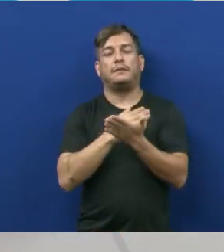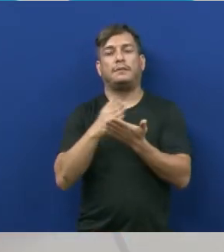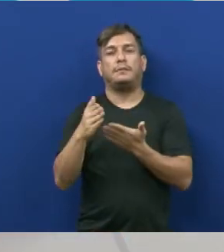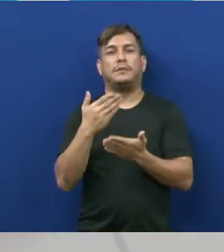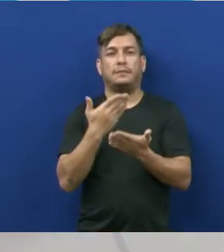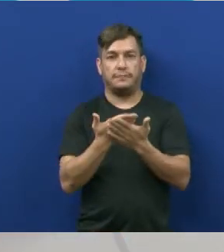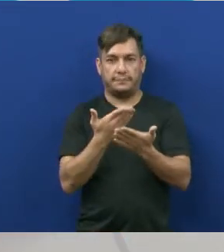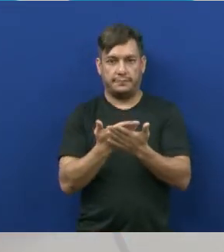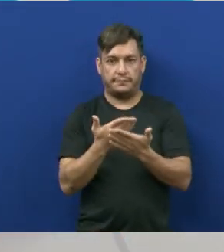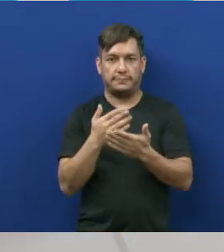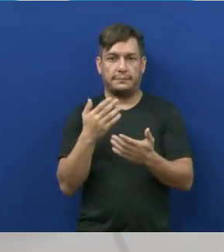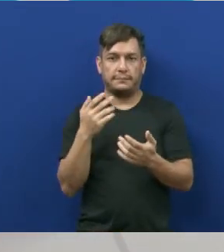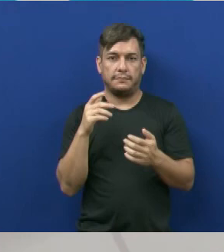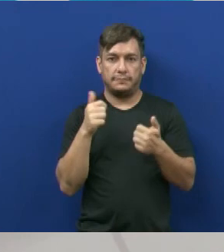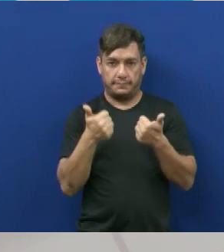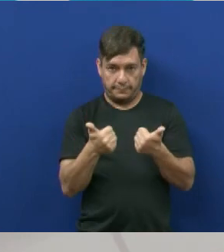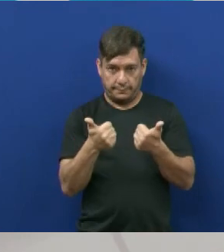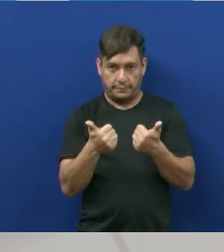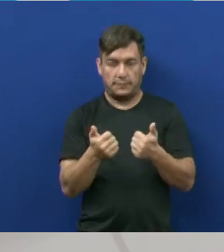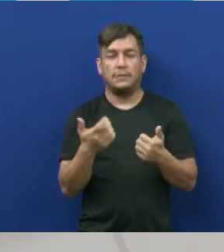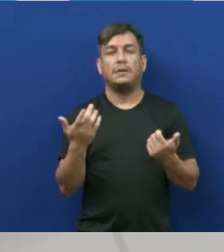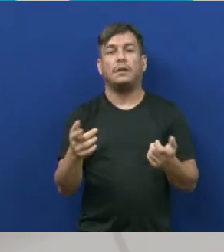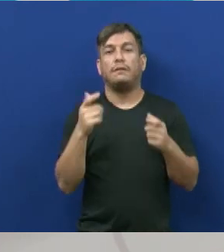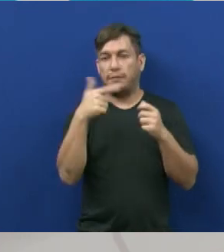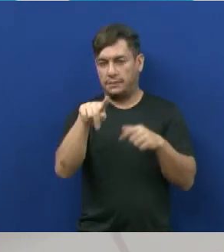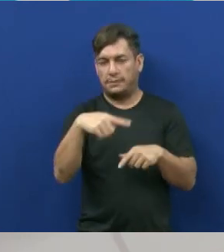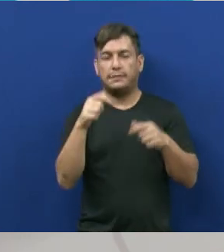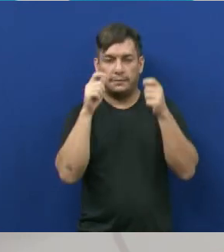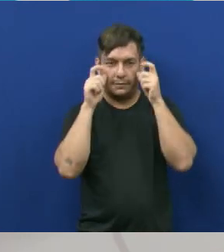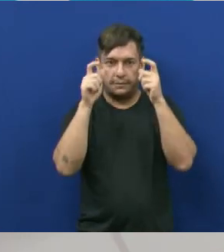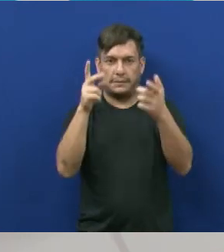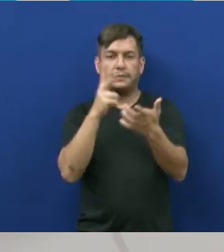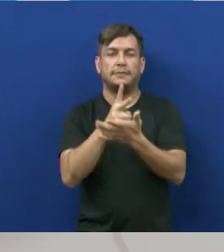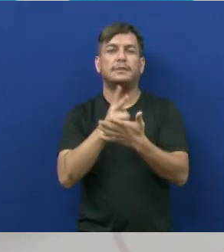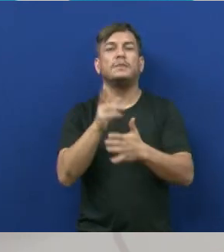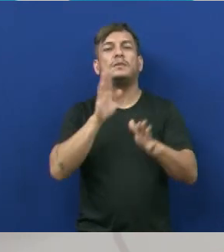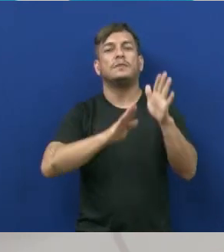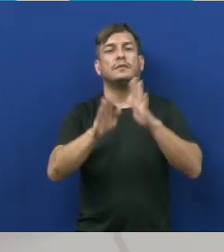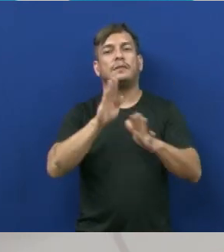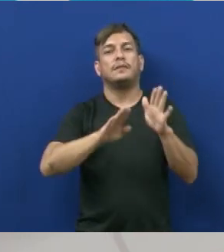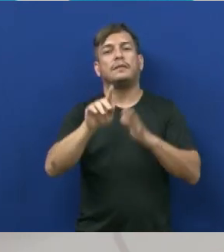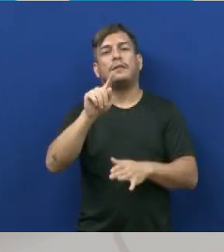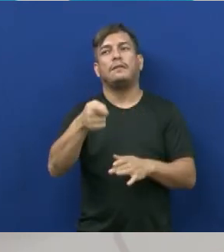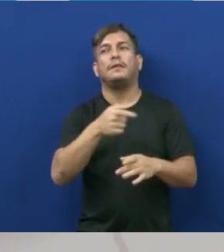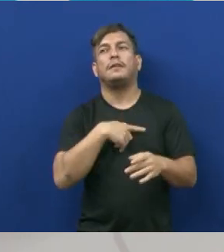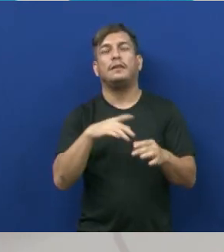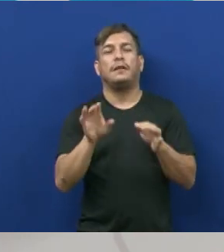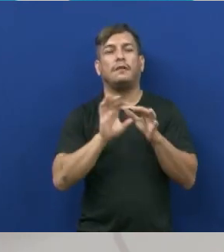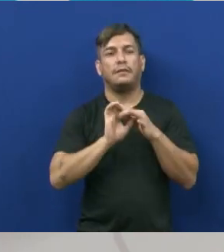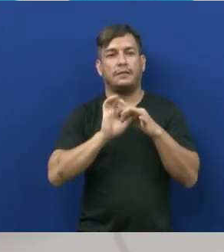aula. Tá bom, pessoal? Então, tenha muita atenção. Sempre cuidado com a vírgula. Eu vou deixar essa